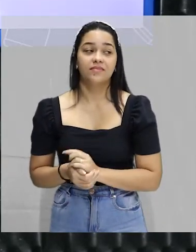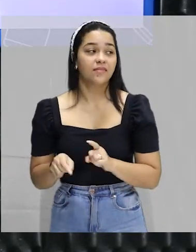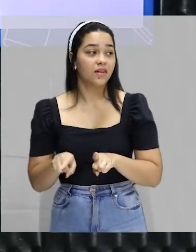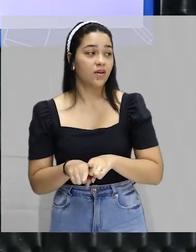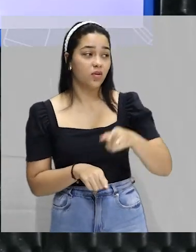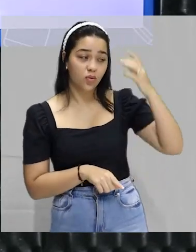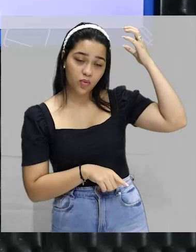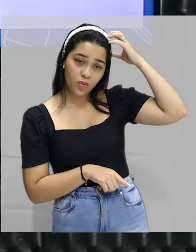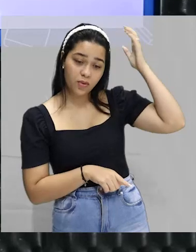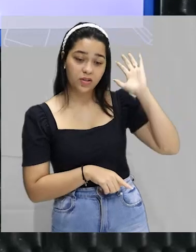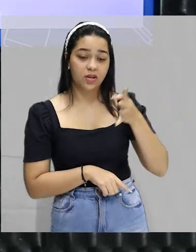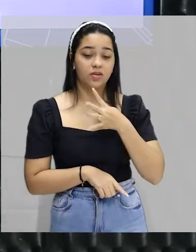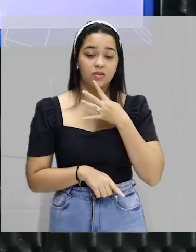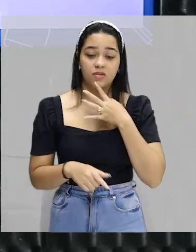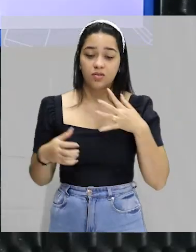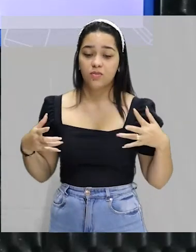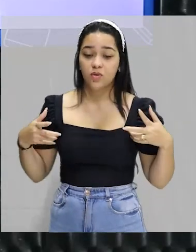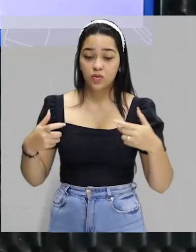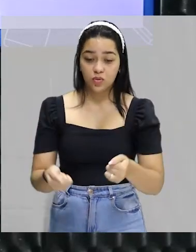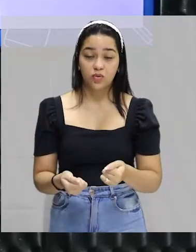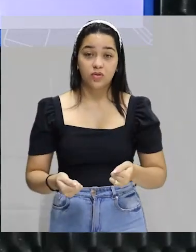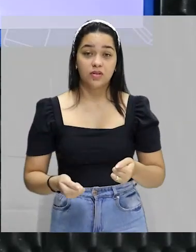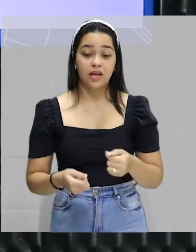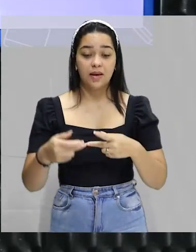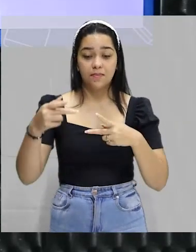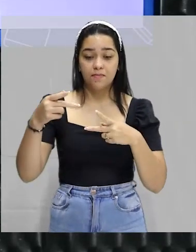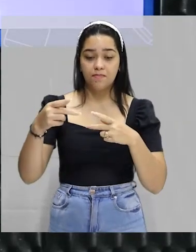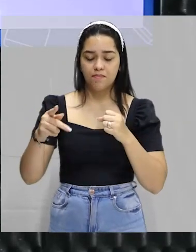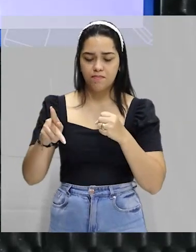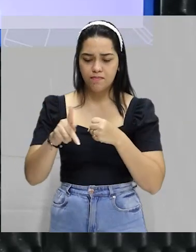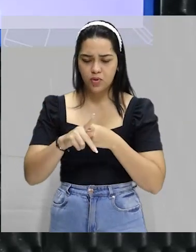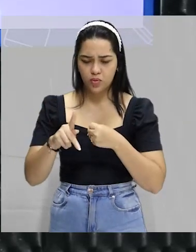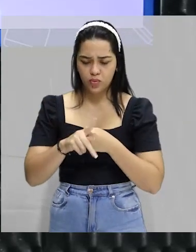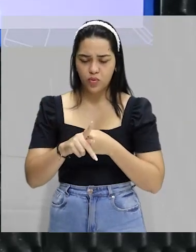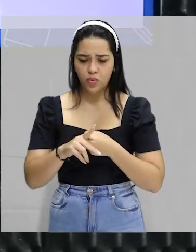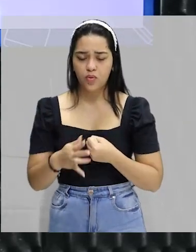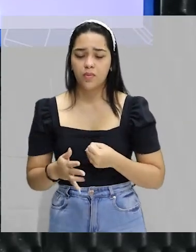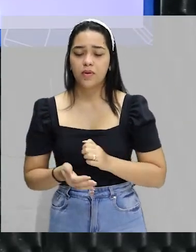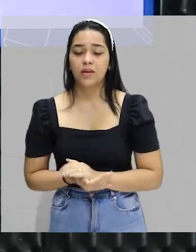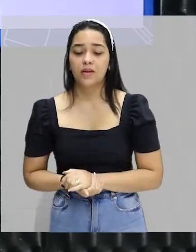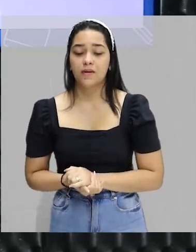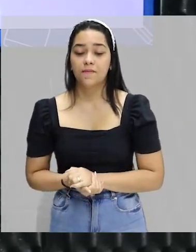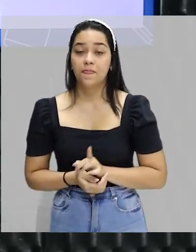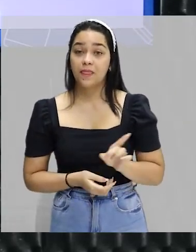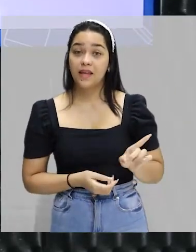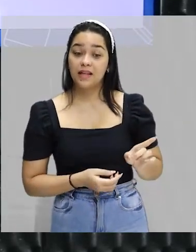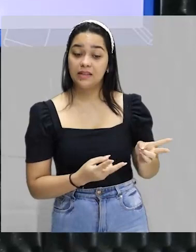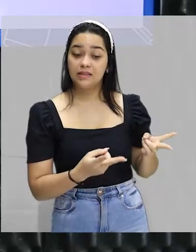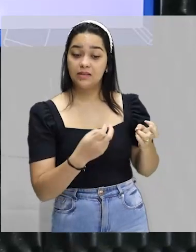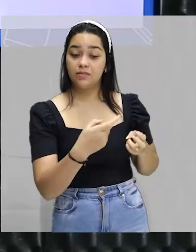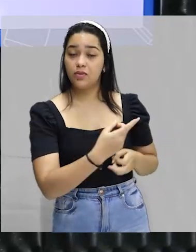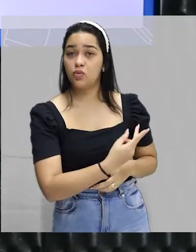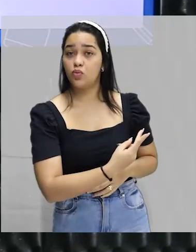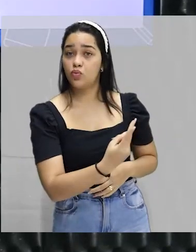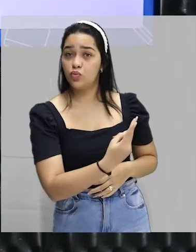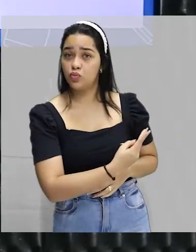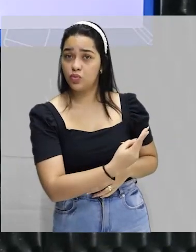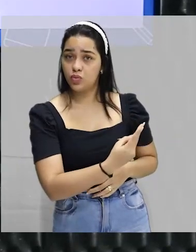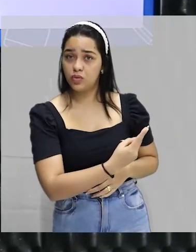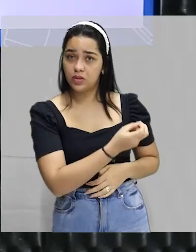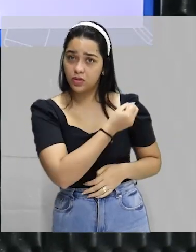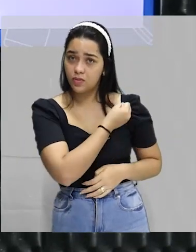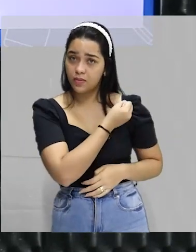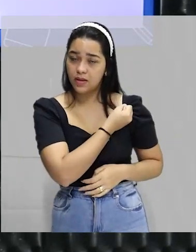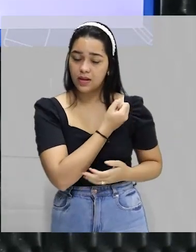O culpado foi reconhecido por todos é pronome indefinido, tá? Ele foi identificado pelos dois é